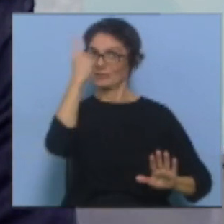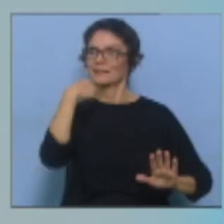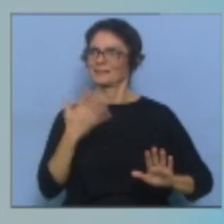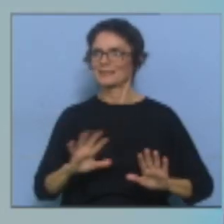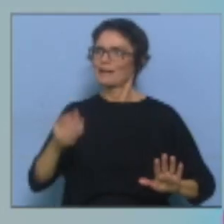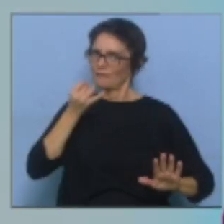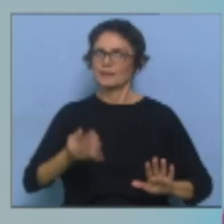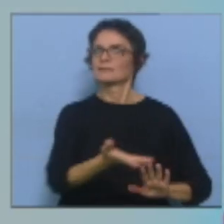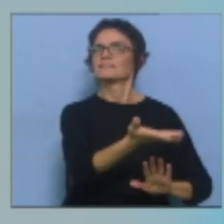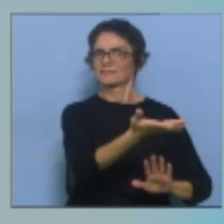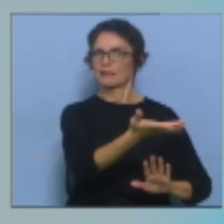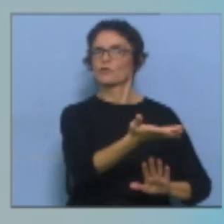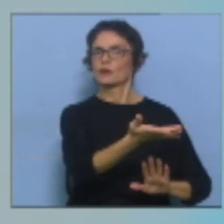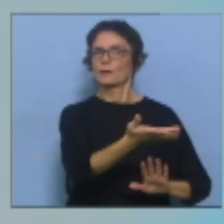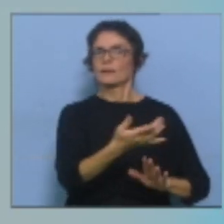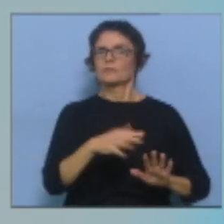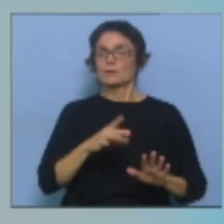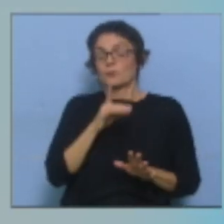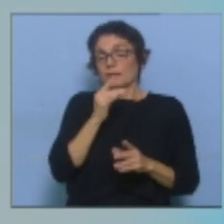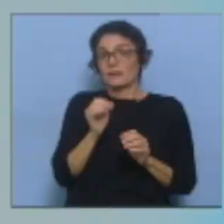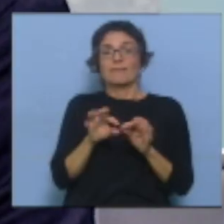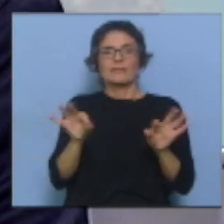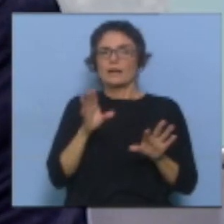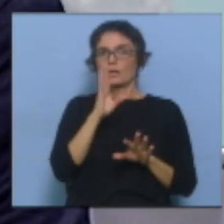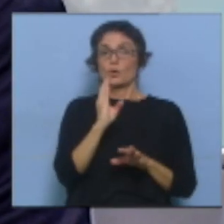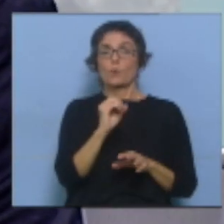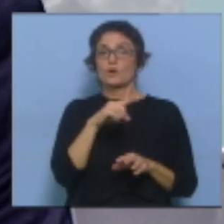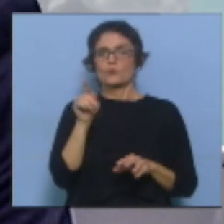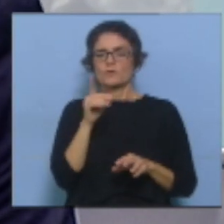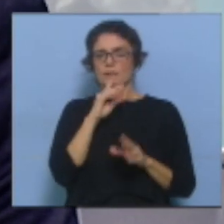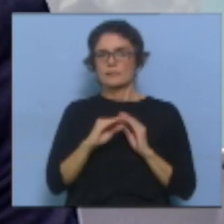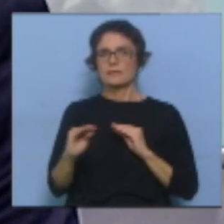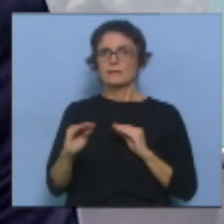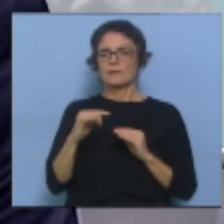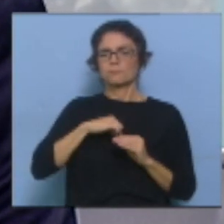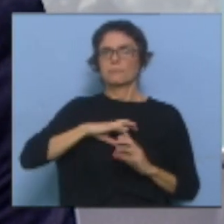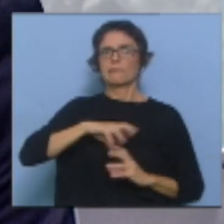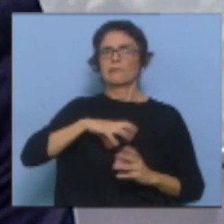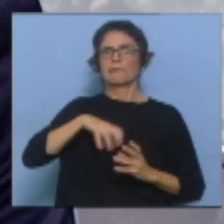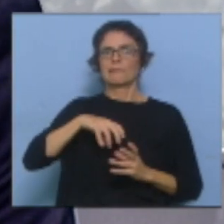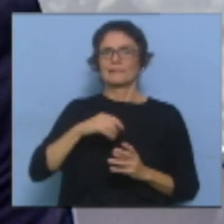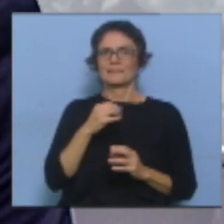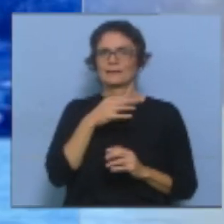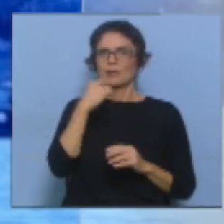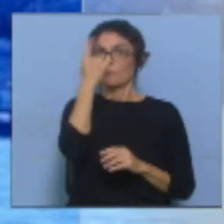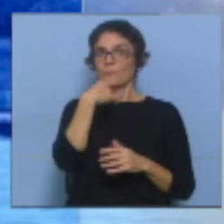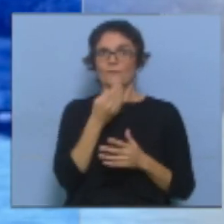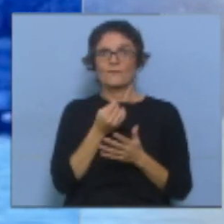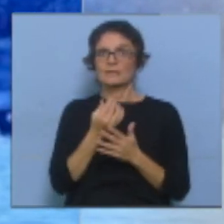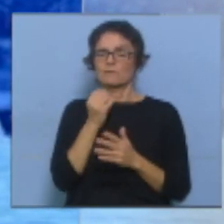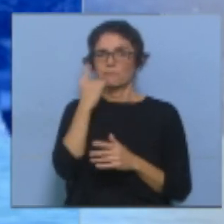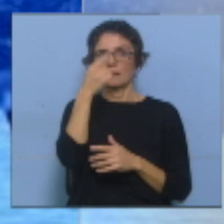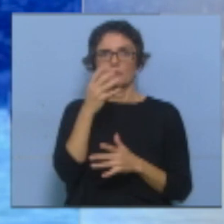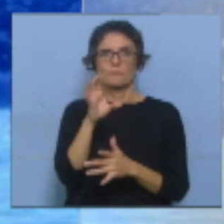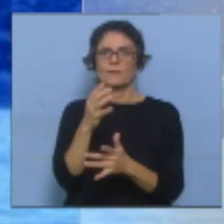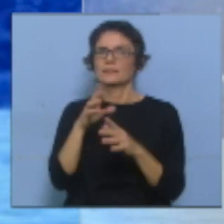deixando-o partir. Portanto, é um bocadinho o José em silêncio que acontece. Também acontecer esta história, não é? Esta história é um bocadinho O José em